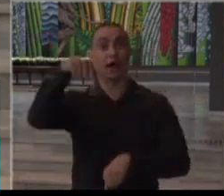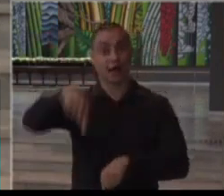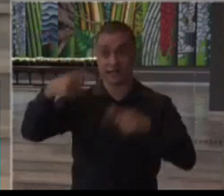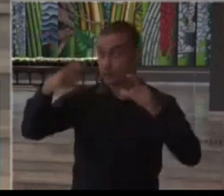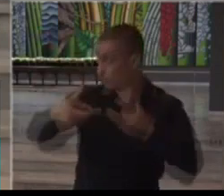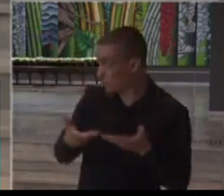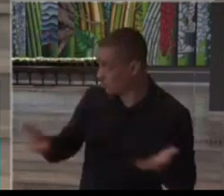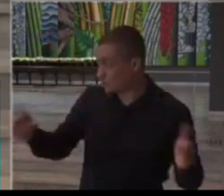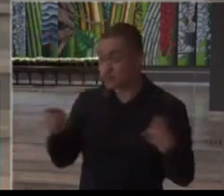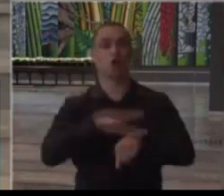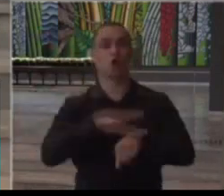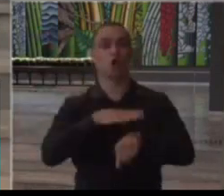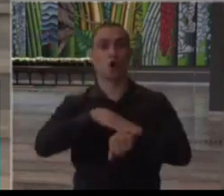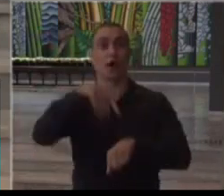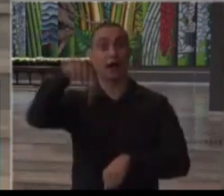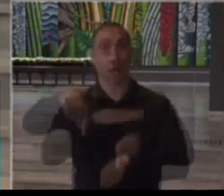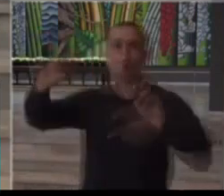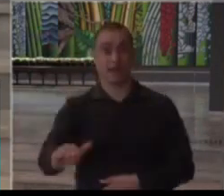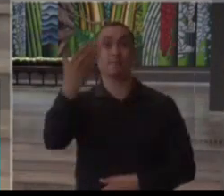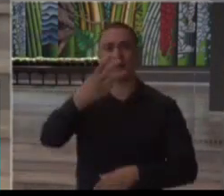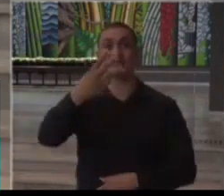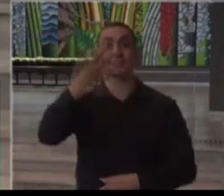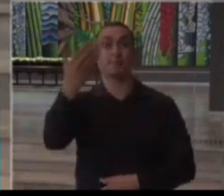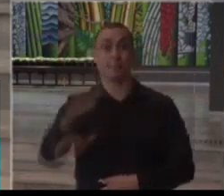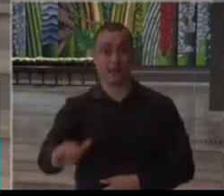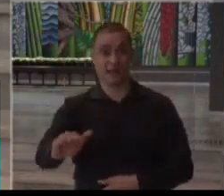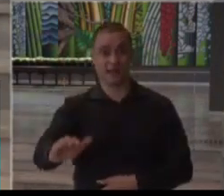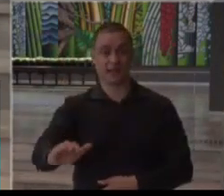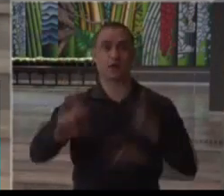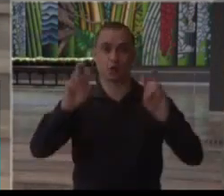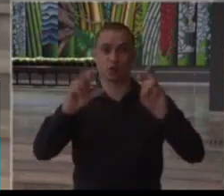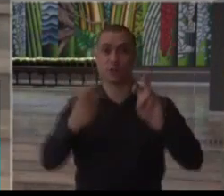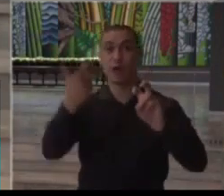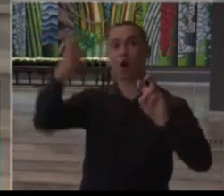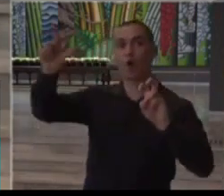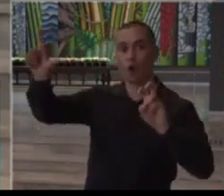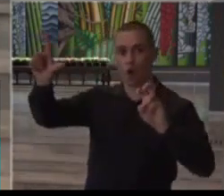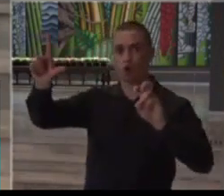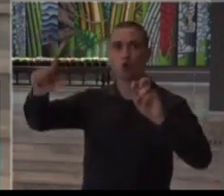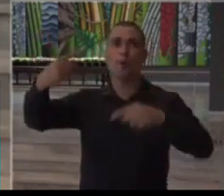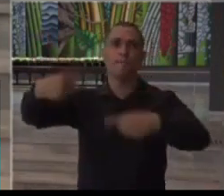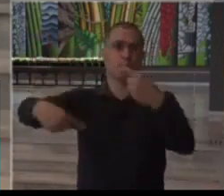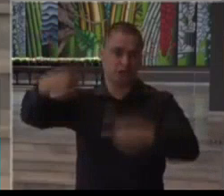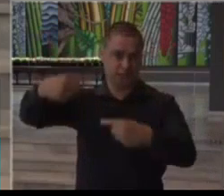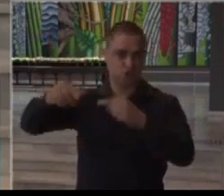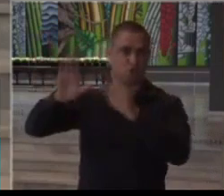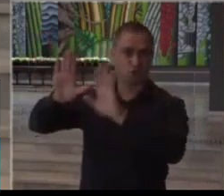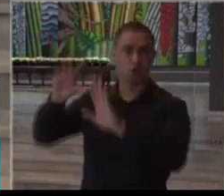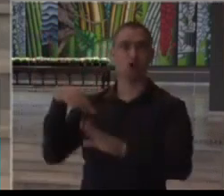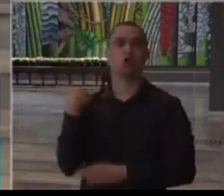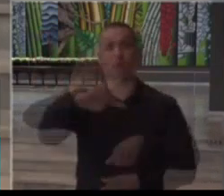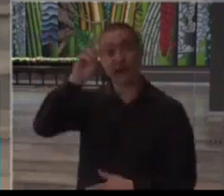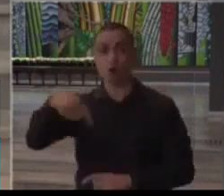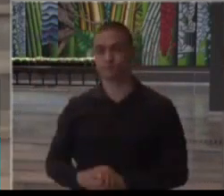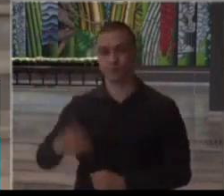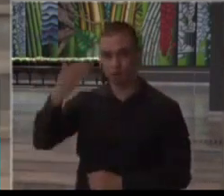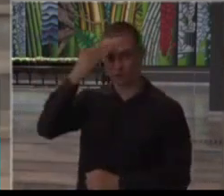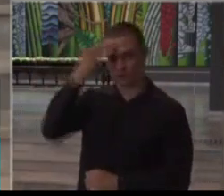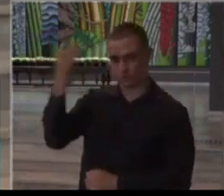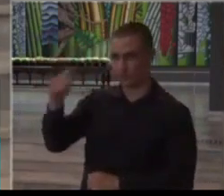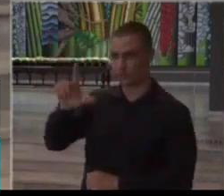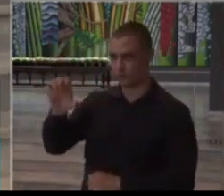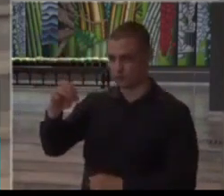Aqui neste mesmo local, com o local, um outro tema, é um tema de ordem política. Nós estaremos